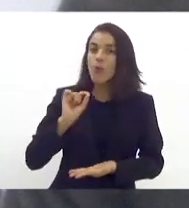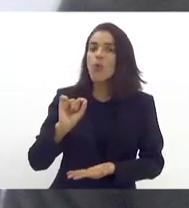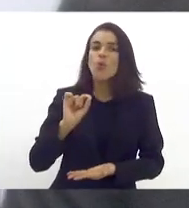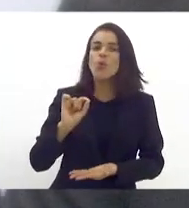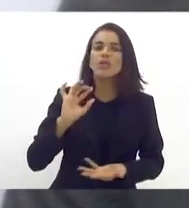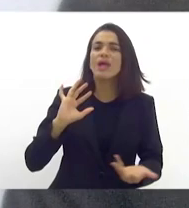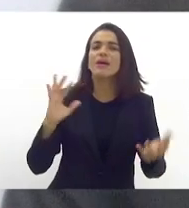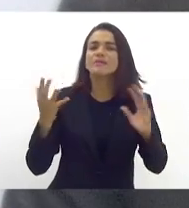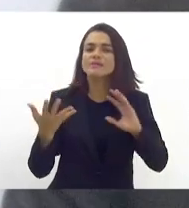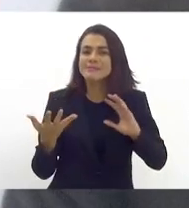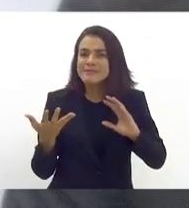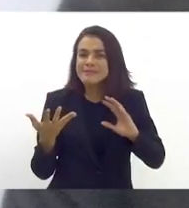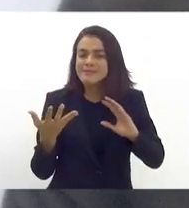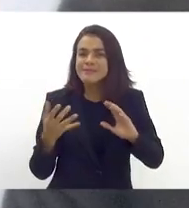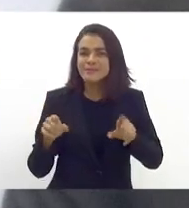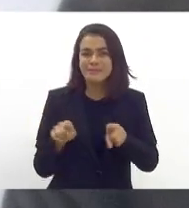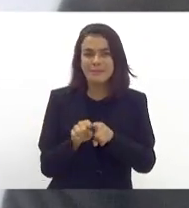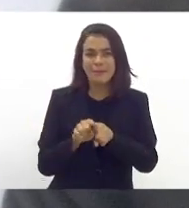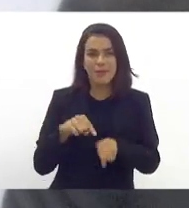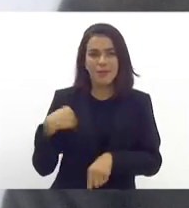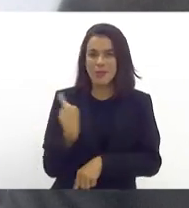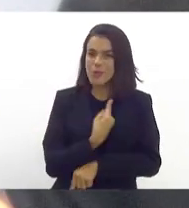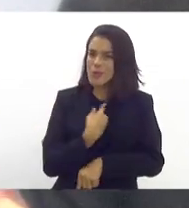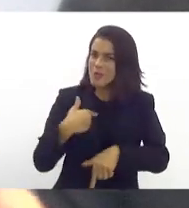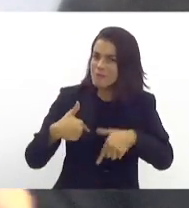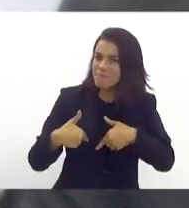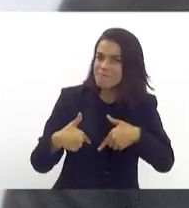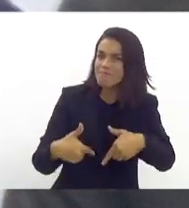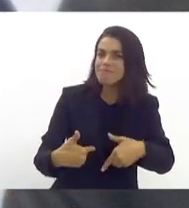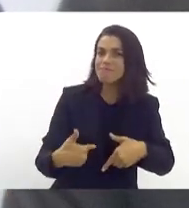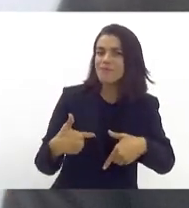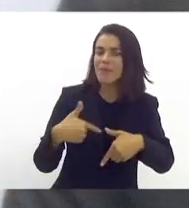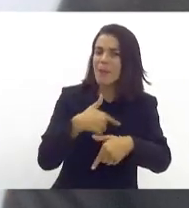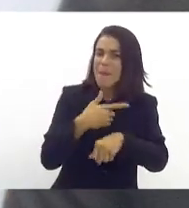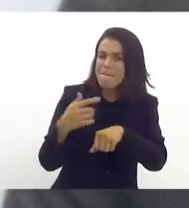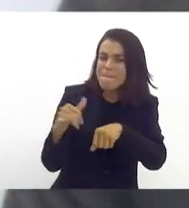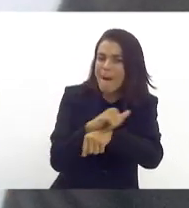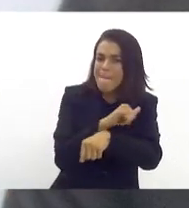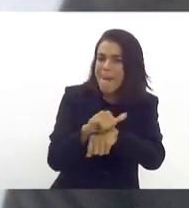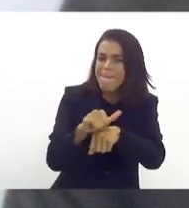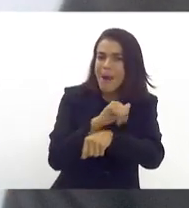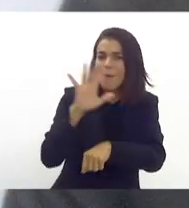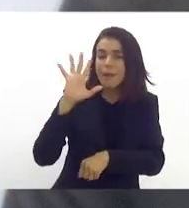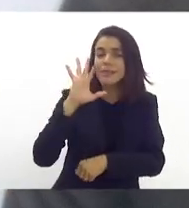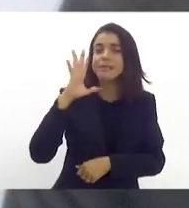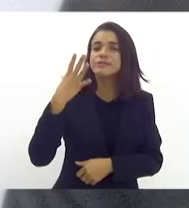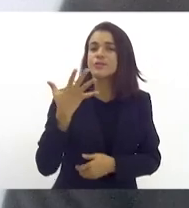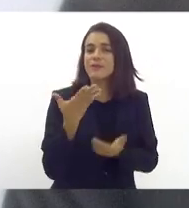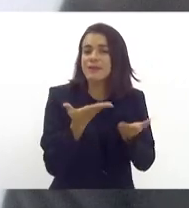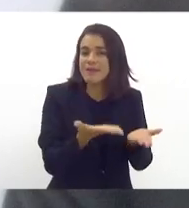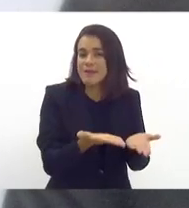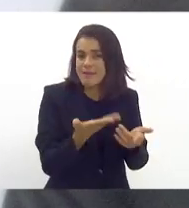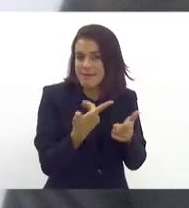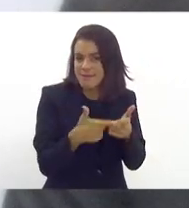que está acontecendo e que o que nós vamos fazer para resolver este